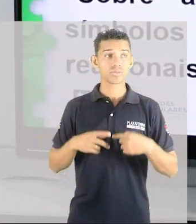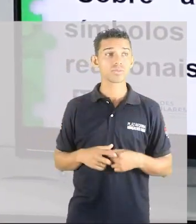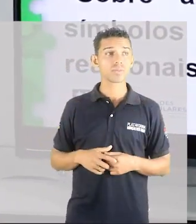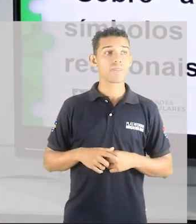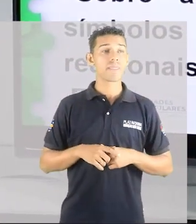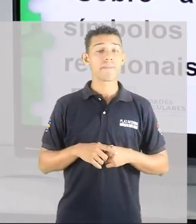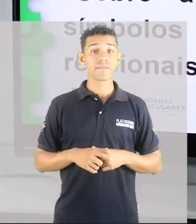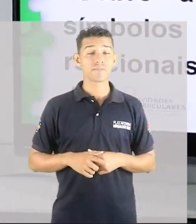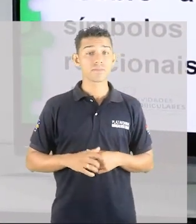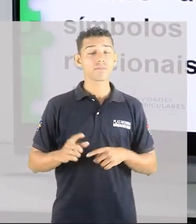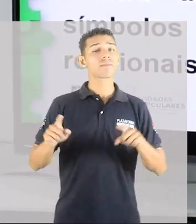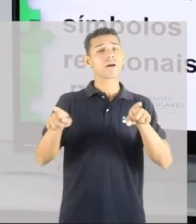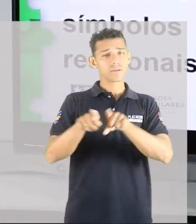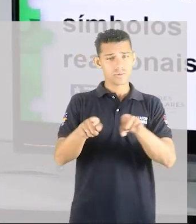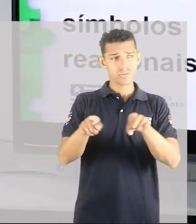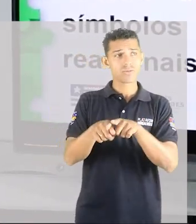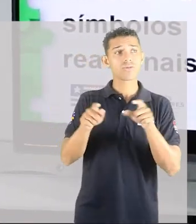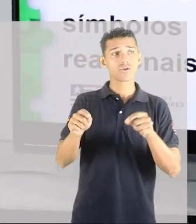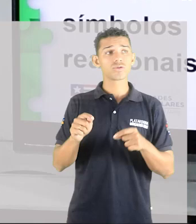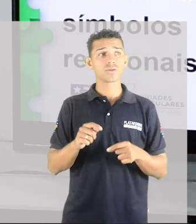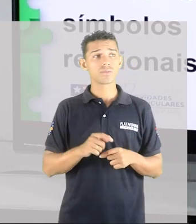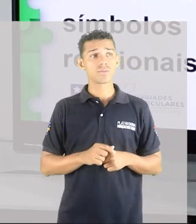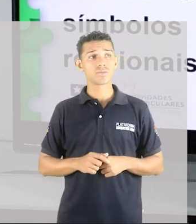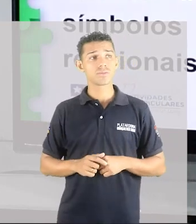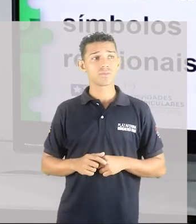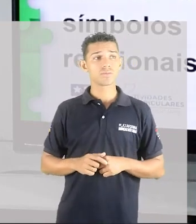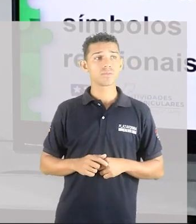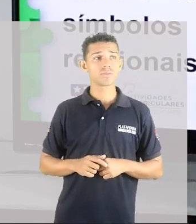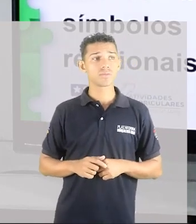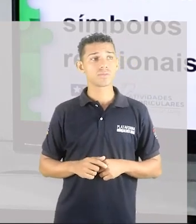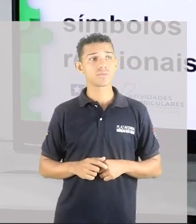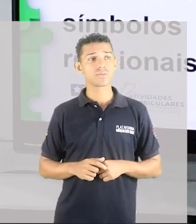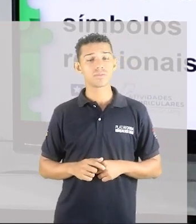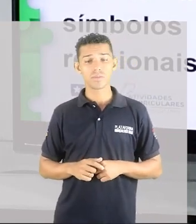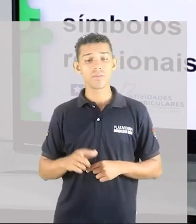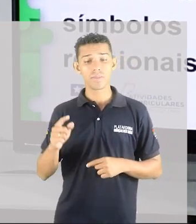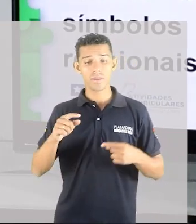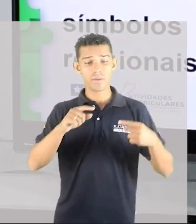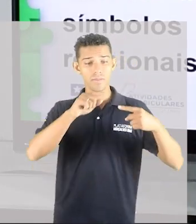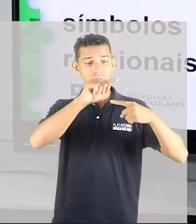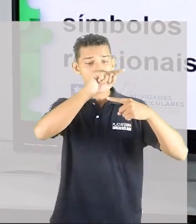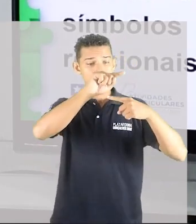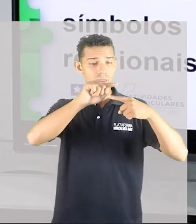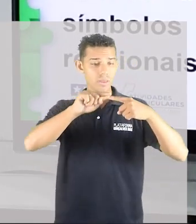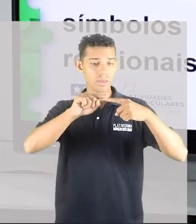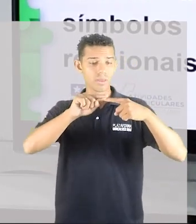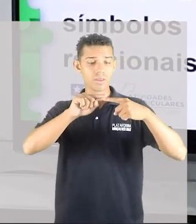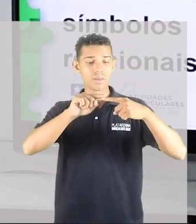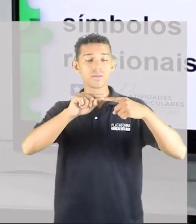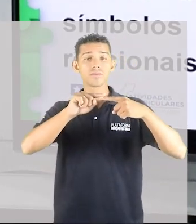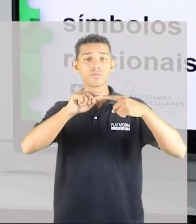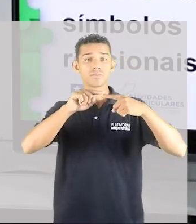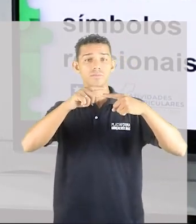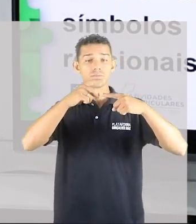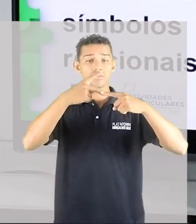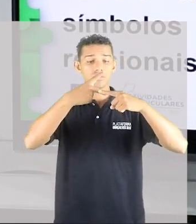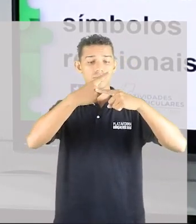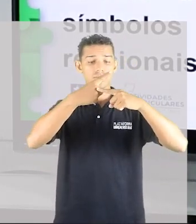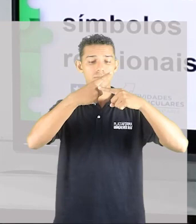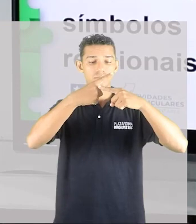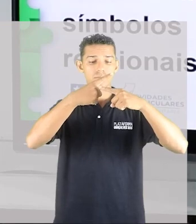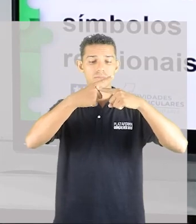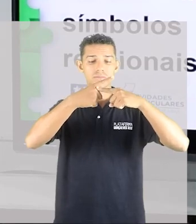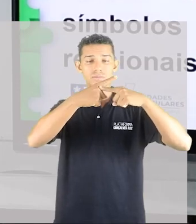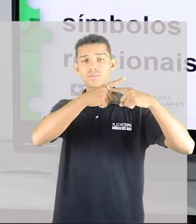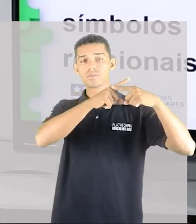um sentido. Mas eu também posso usar 2 setas. É importante que você entenda que a gente utiliza, quando eu digo que a seta, que o processo